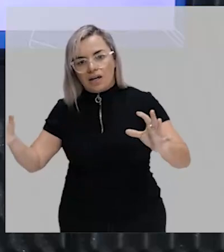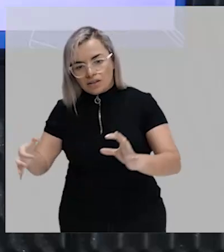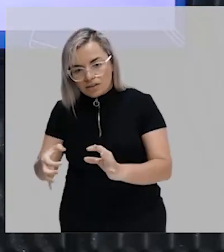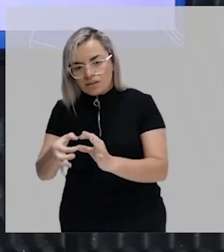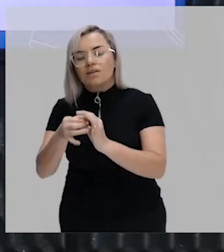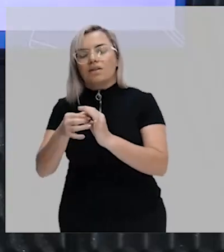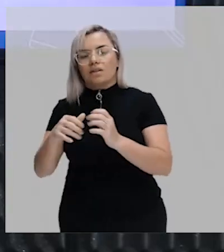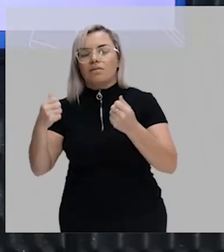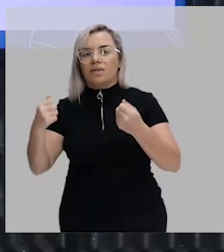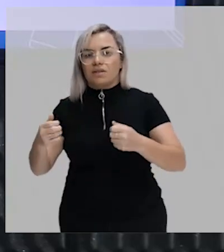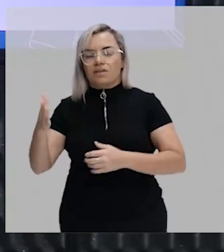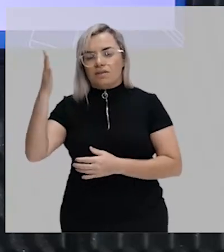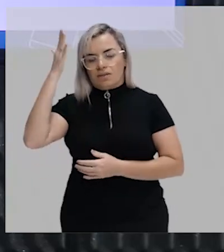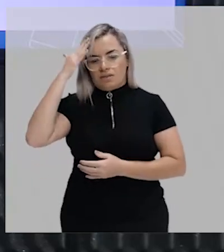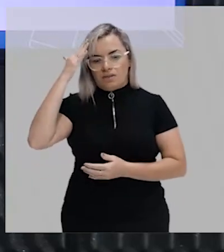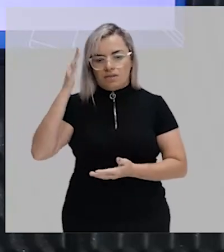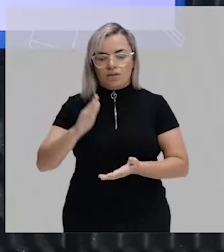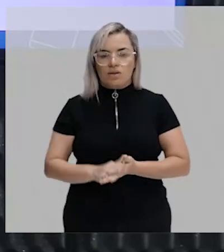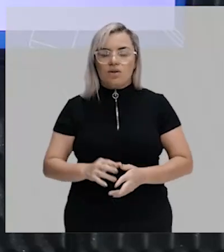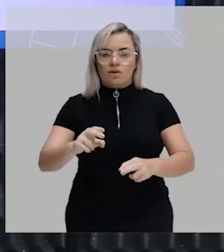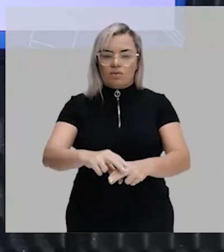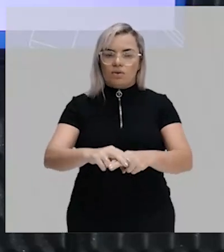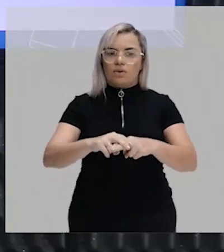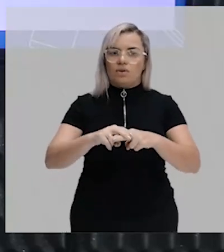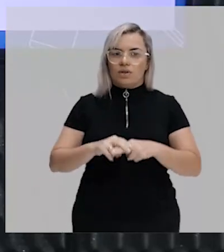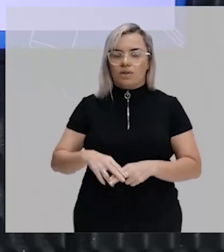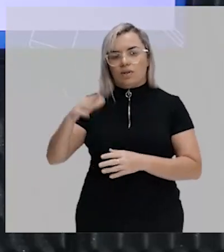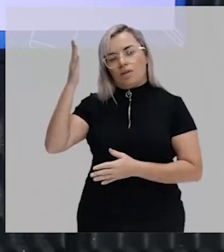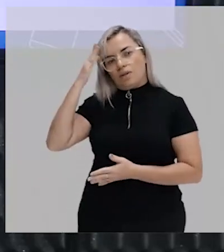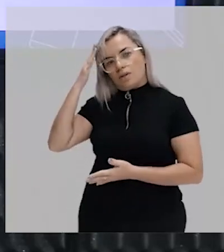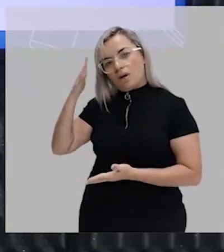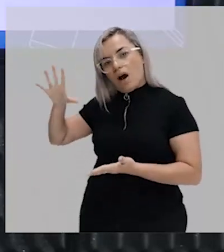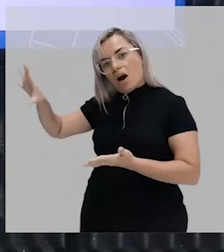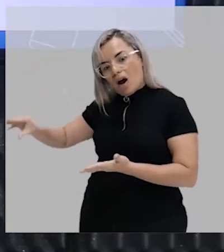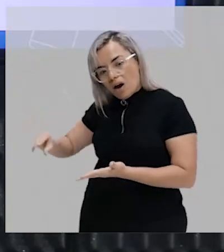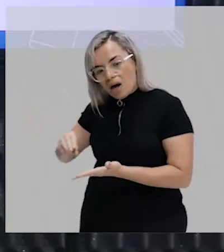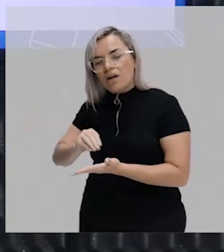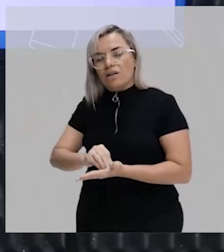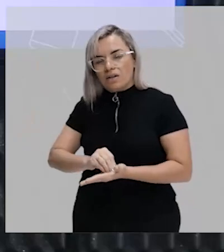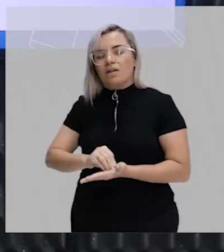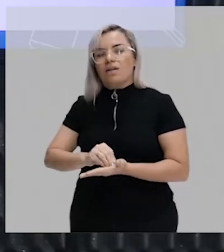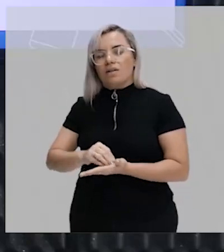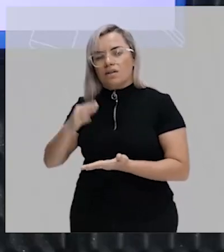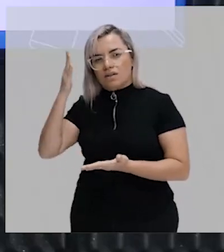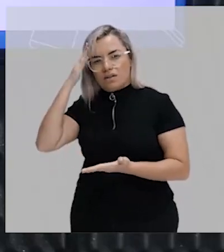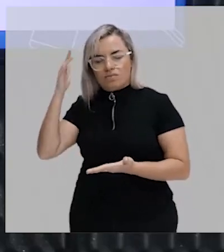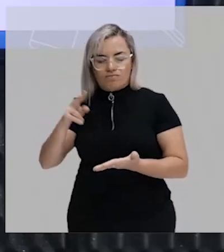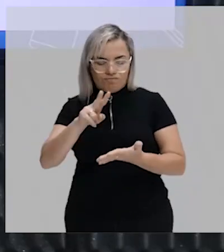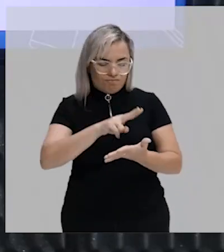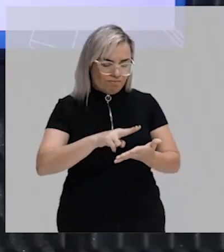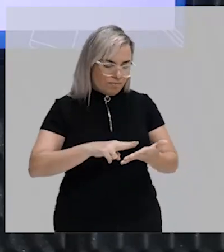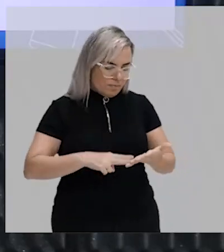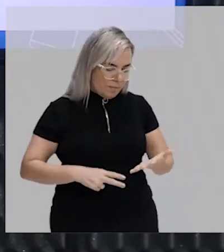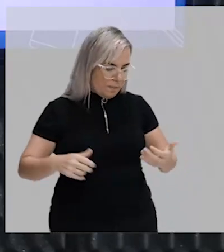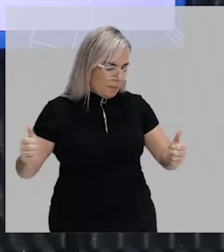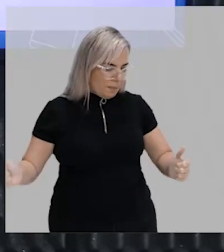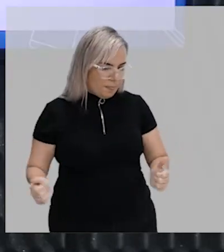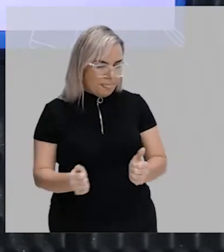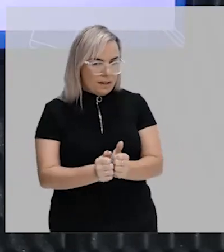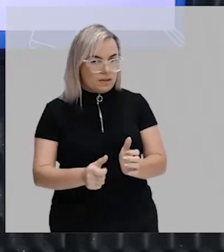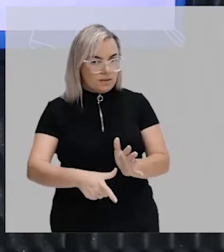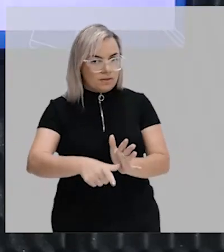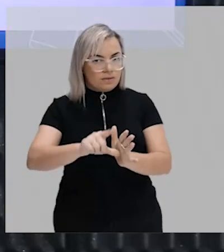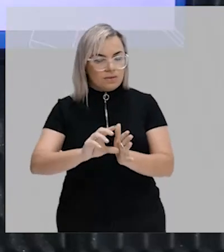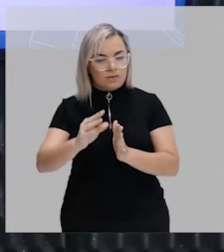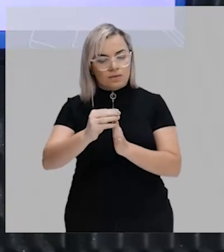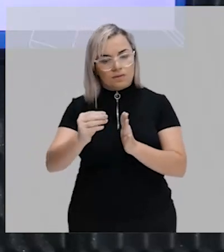que nós vamos retornar para que vocês possam anotar e verificar junto com a aula passada, que